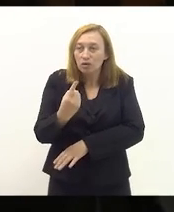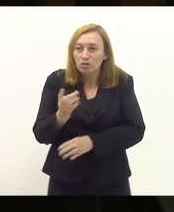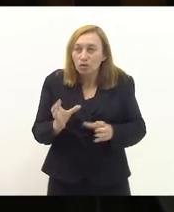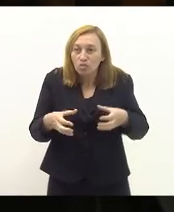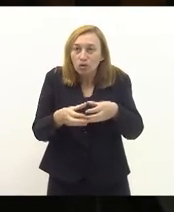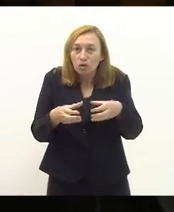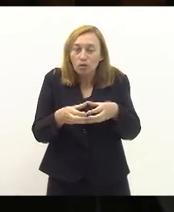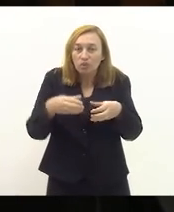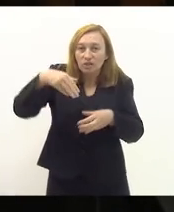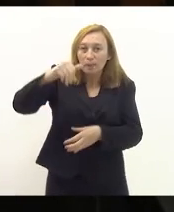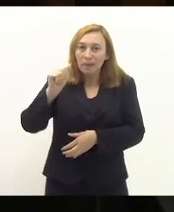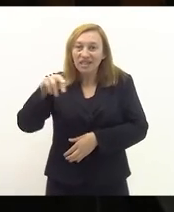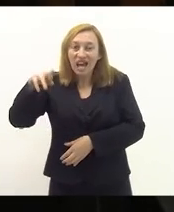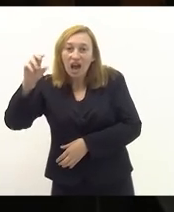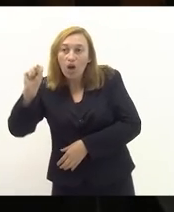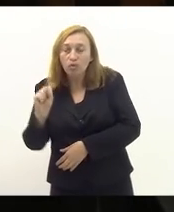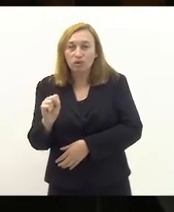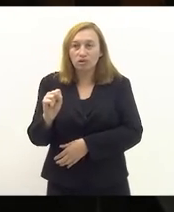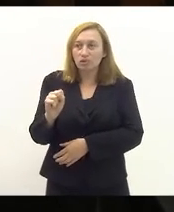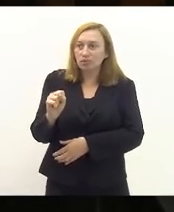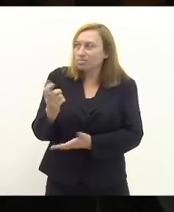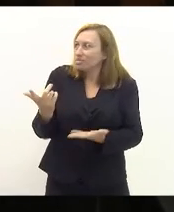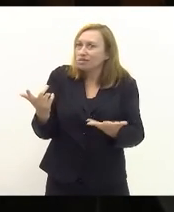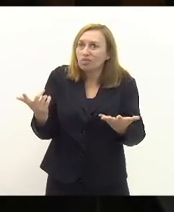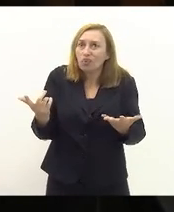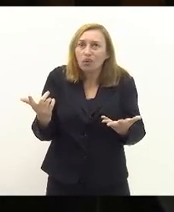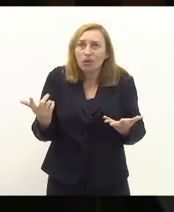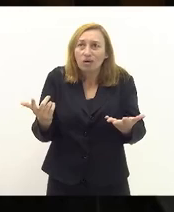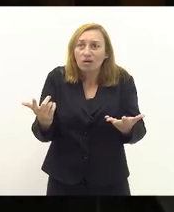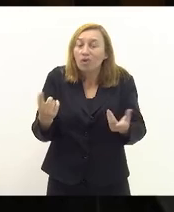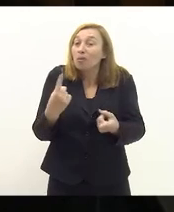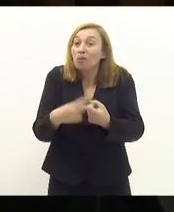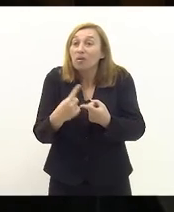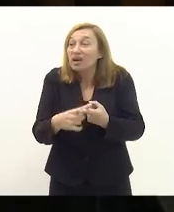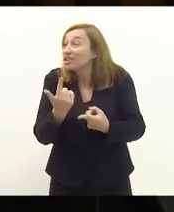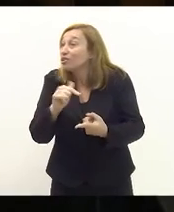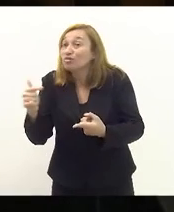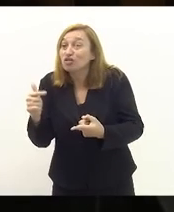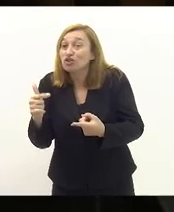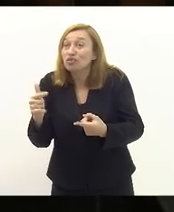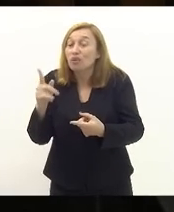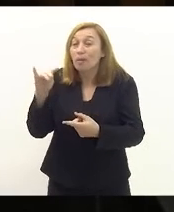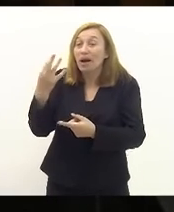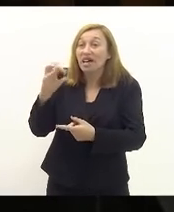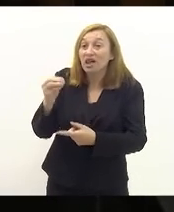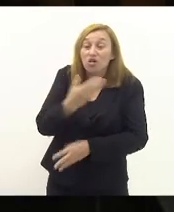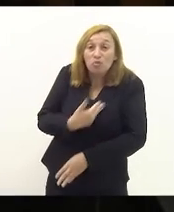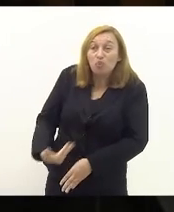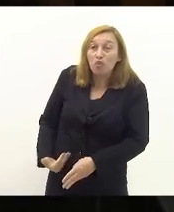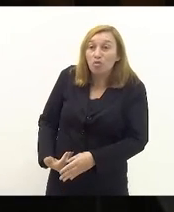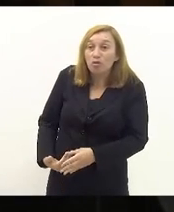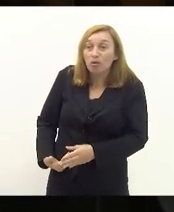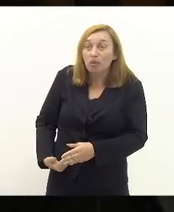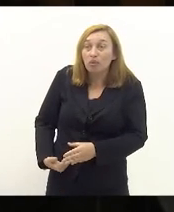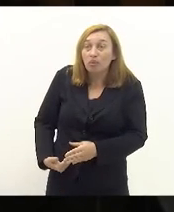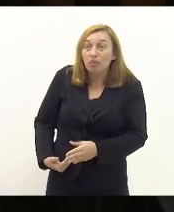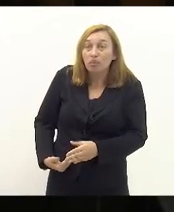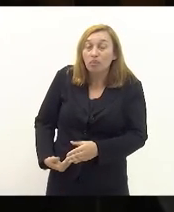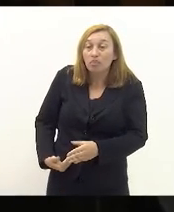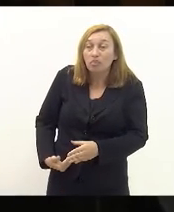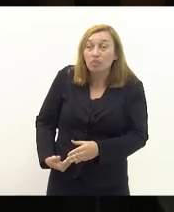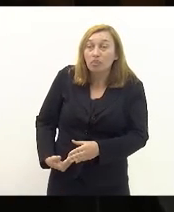Caravana de Manaus era inconcebível isso porque nós não tínhamos um aparelho público para atender o povo